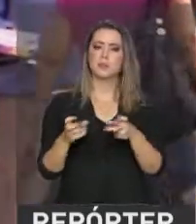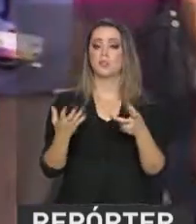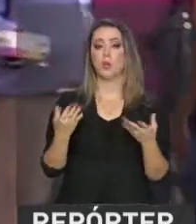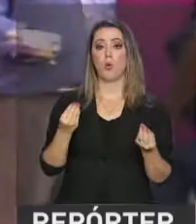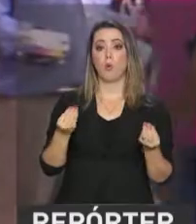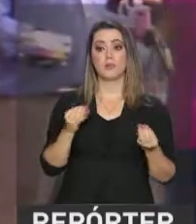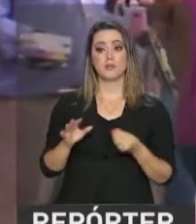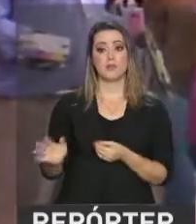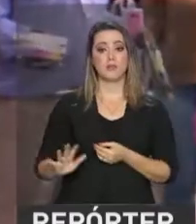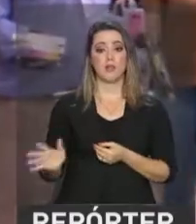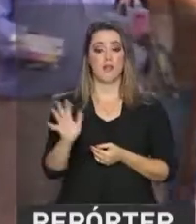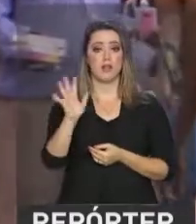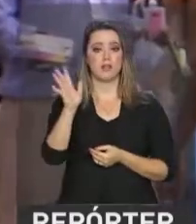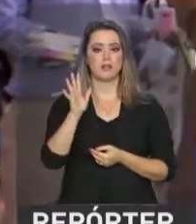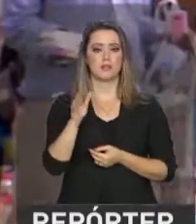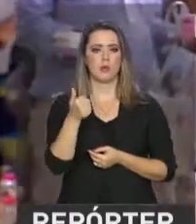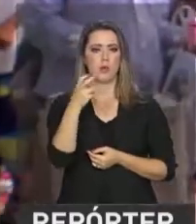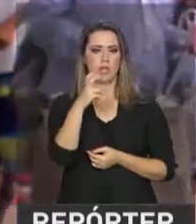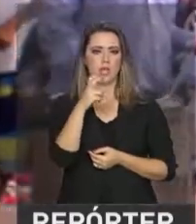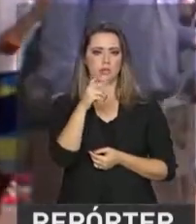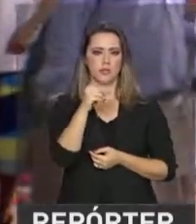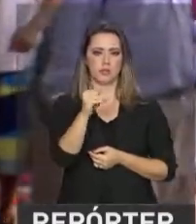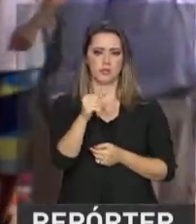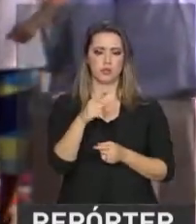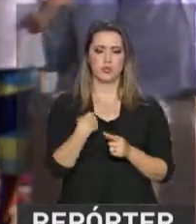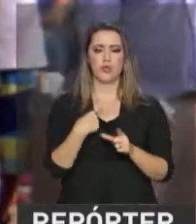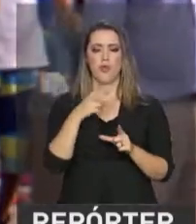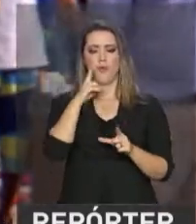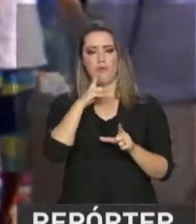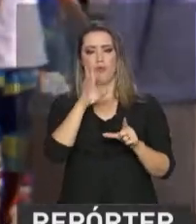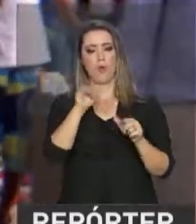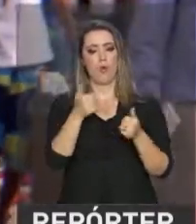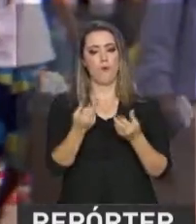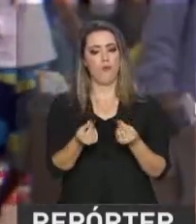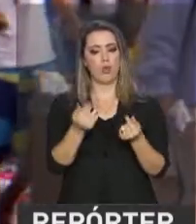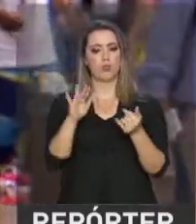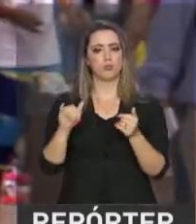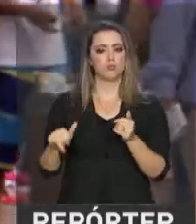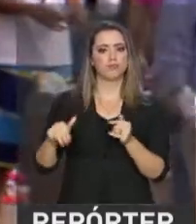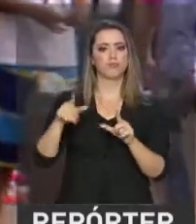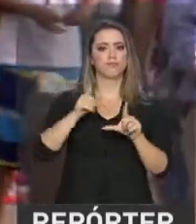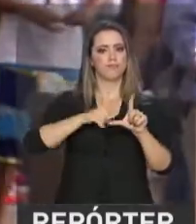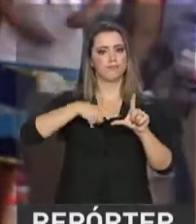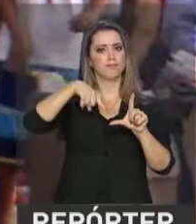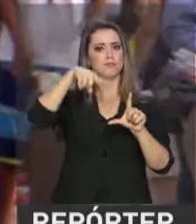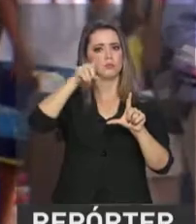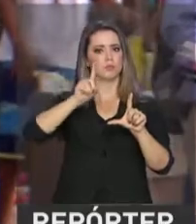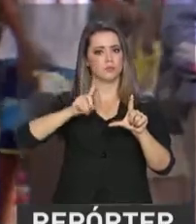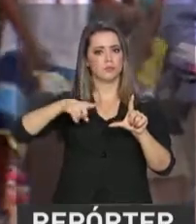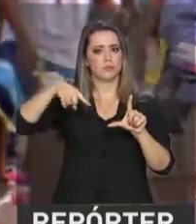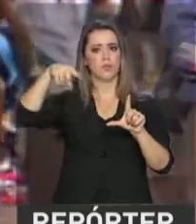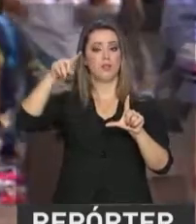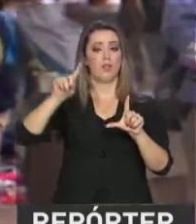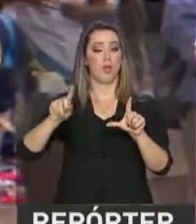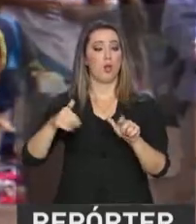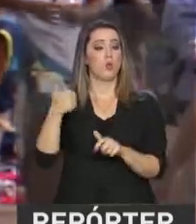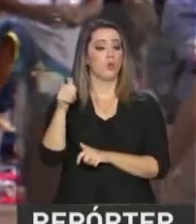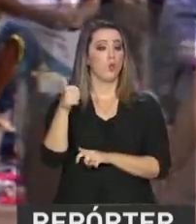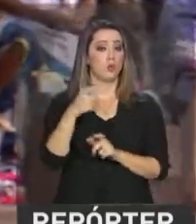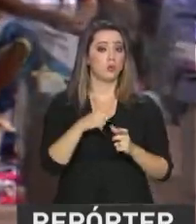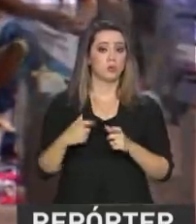ele é calculado a cada 15 dias a apuração ocorre nas onze principais regiões metropolitanas do